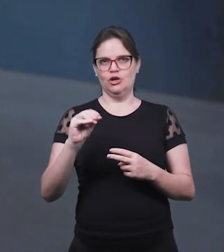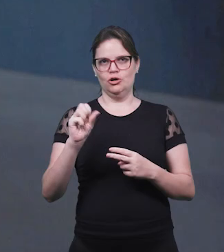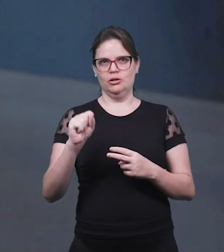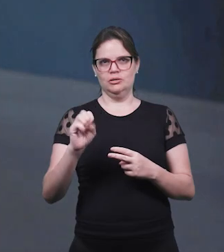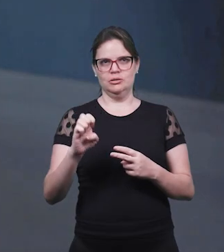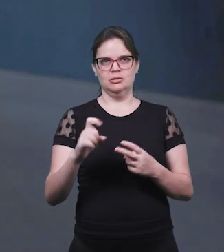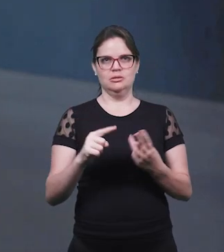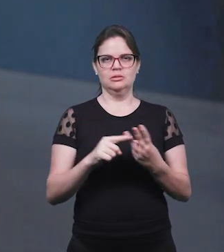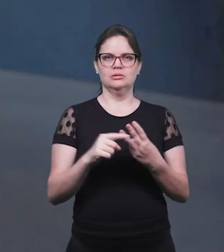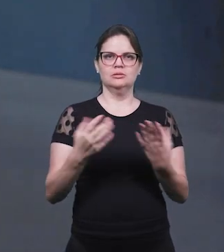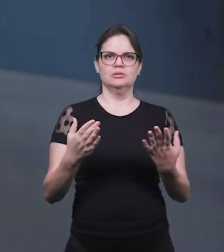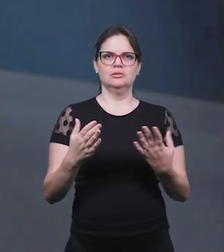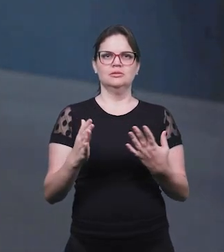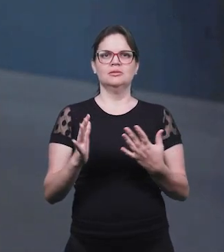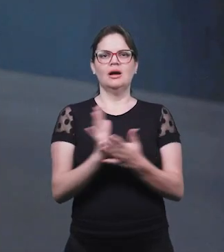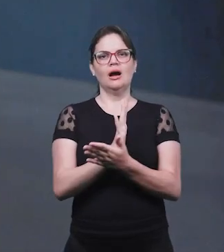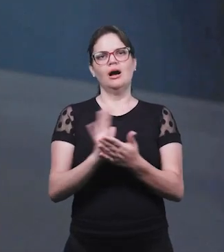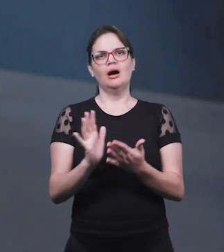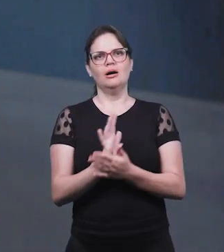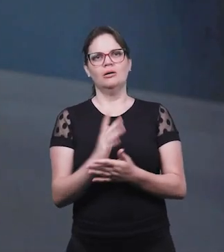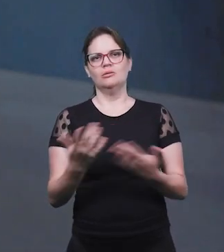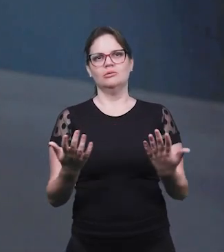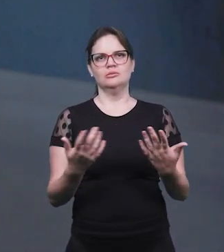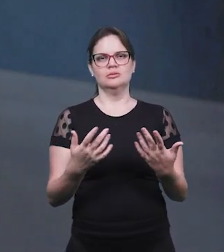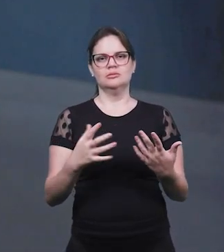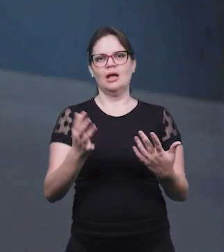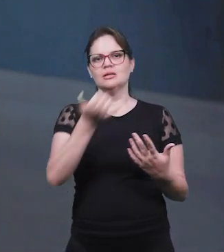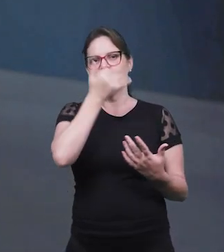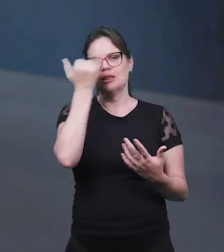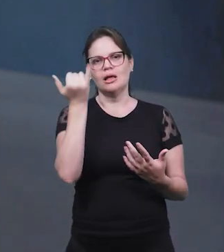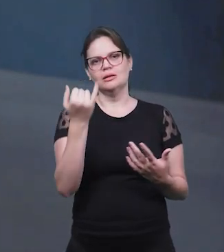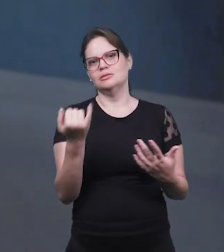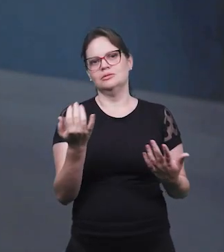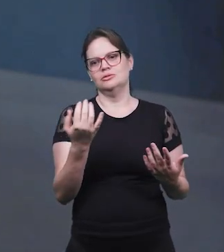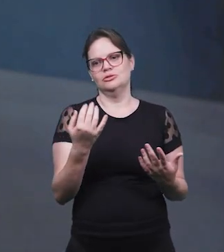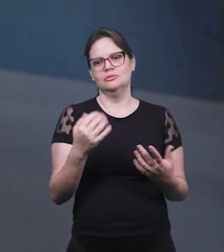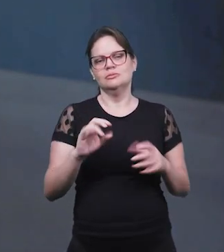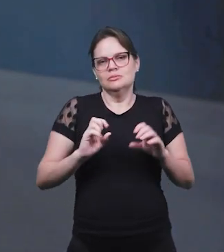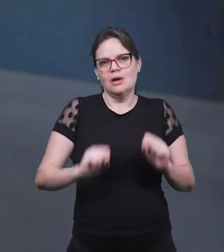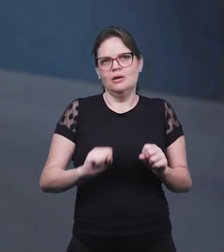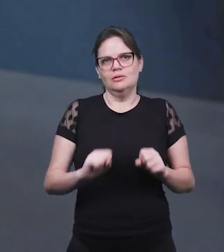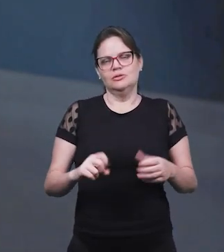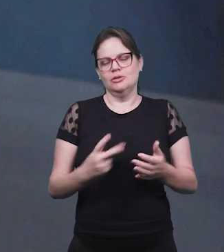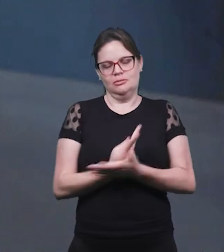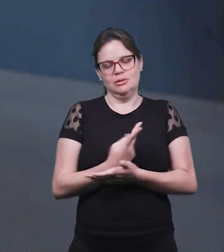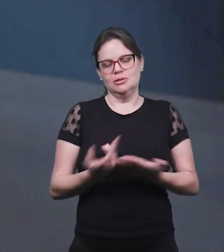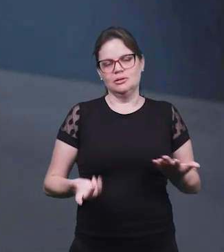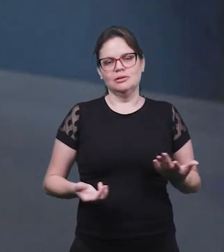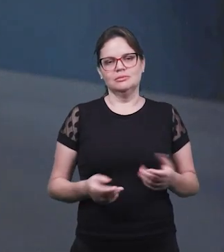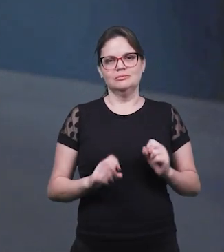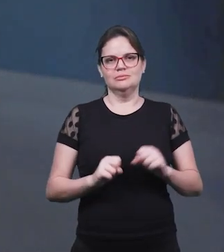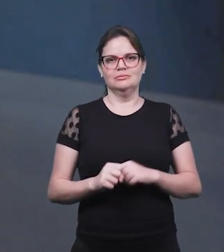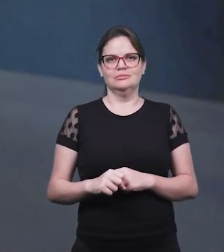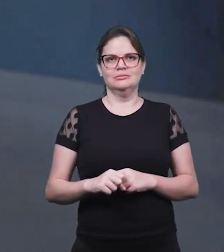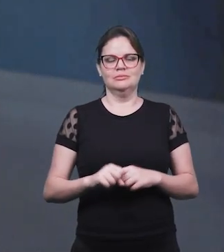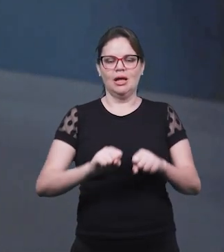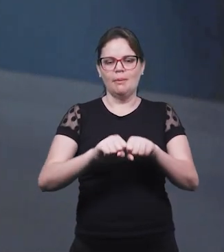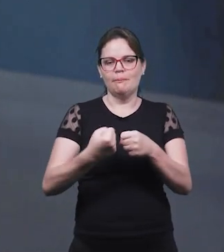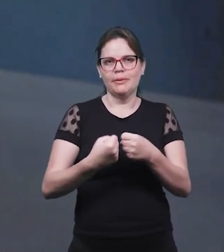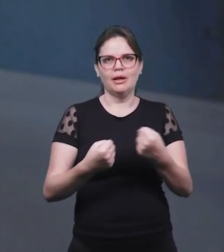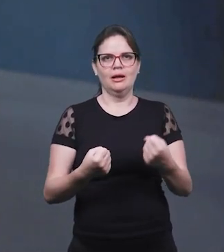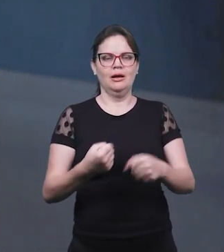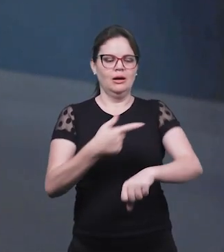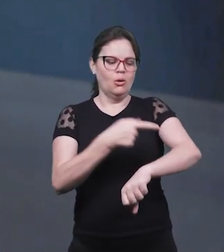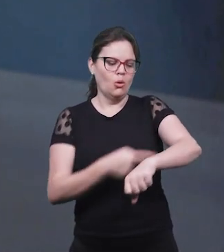e alguns decorrências que acontecem de acidentes, né? Que a gente também pode sofrer e eles também sofrem.